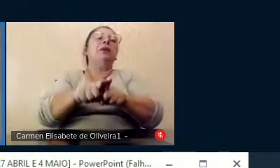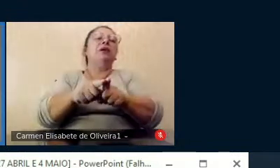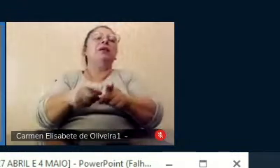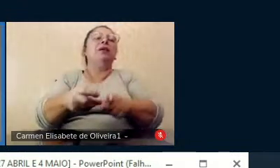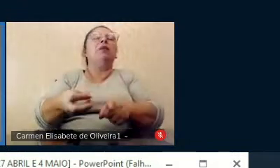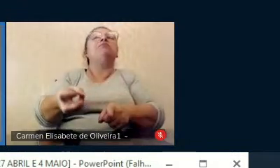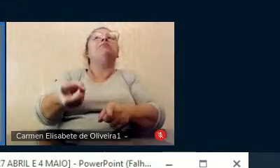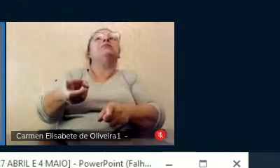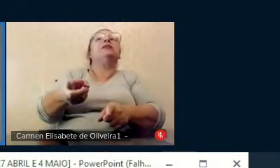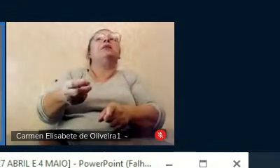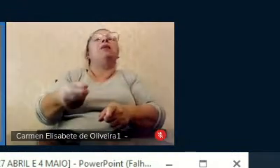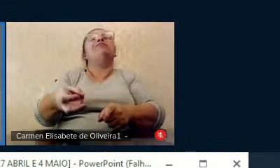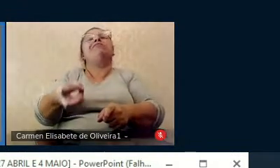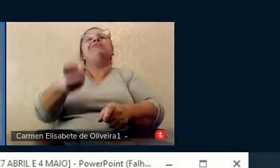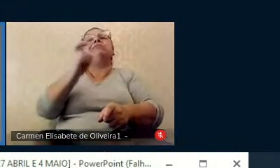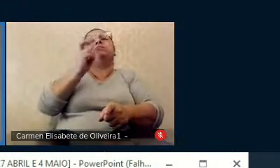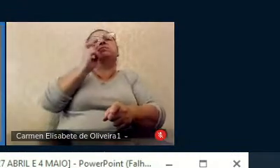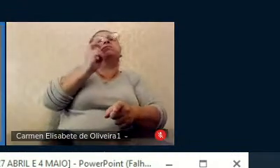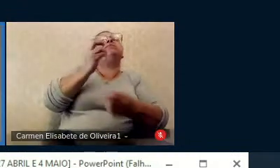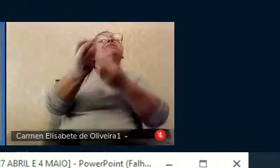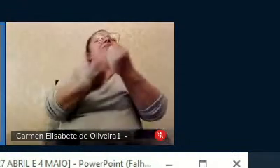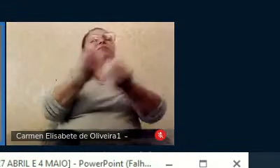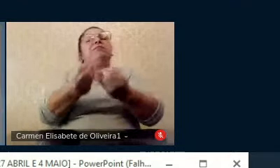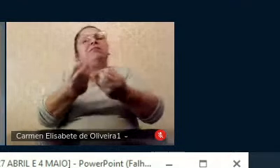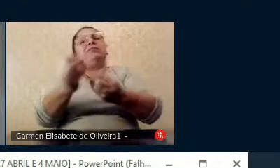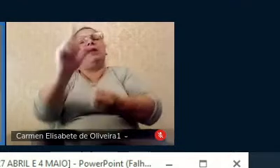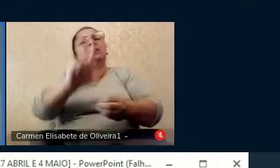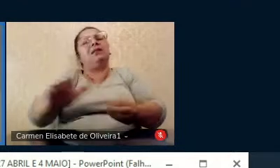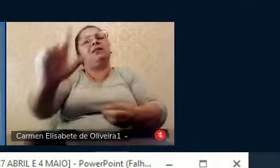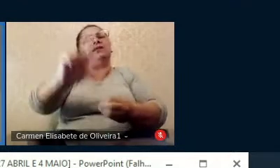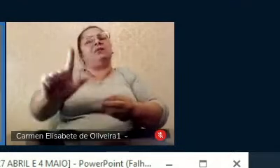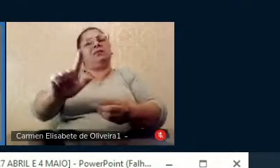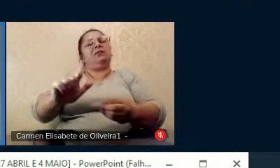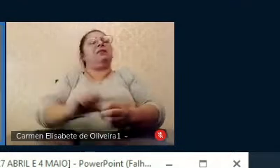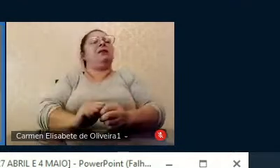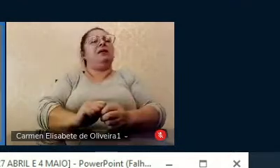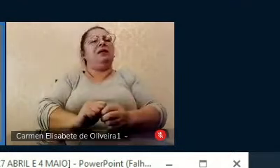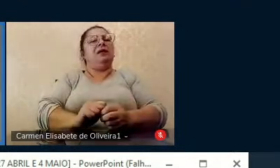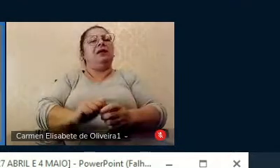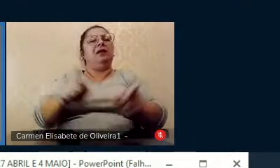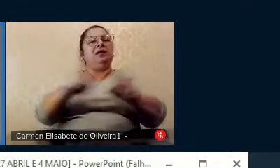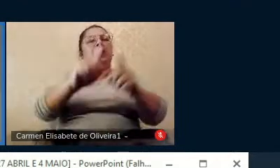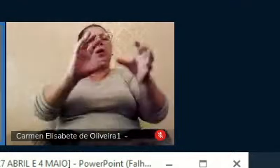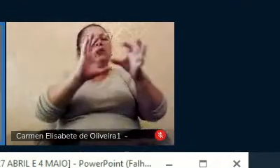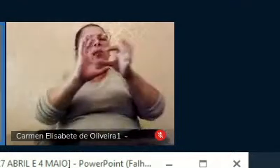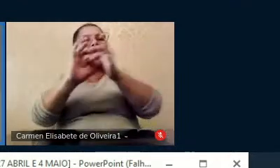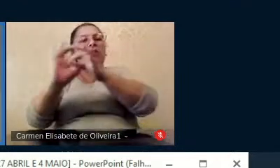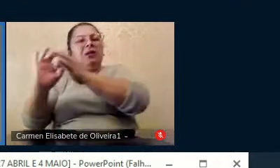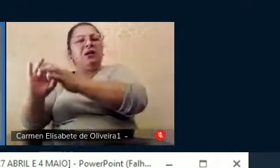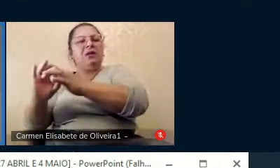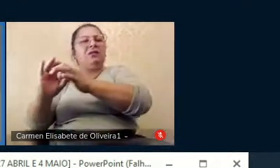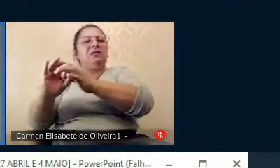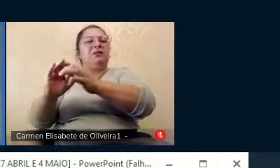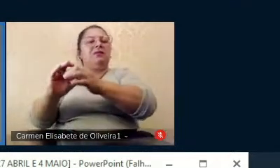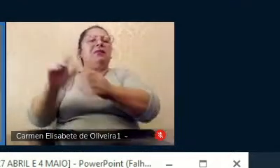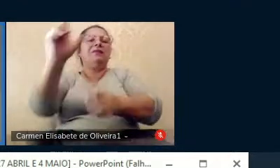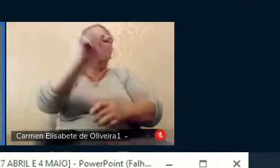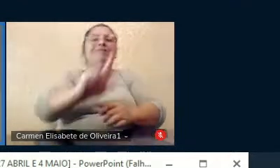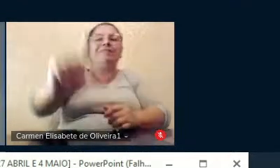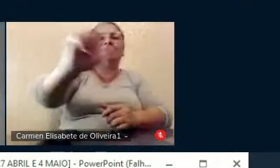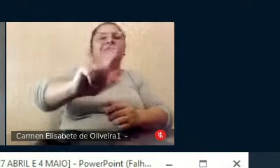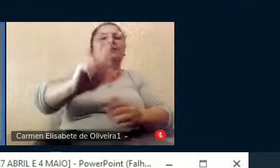a categorização dessa literatura. Vamos ver o contexto das produções das obras literárias em